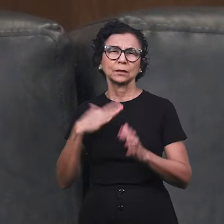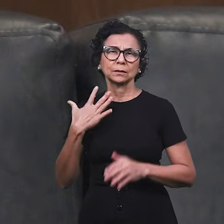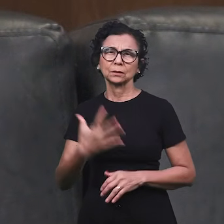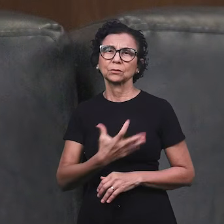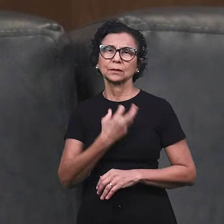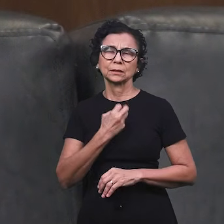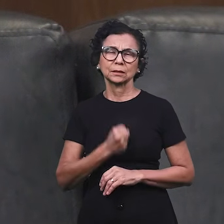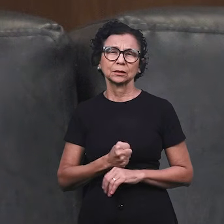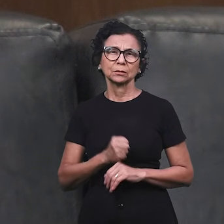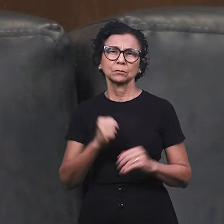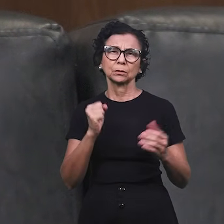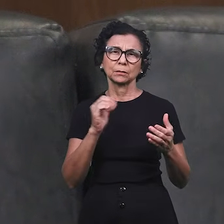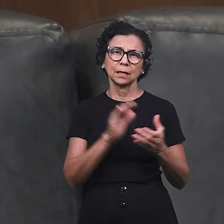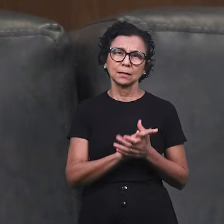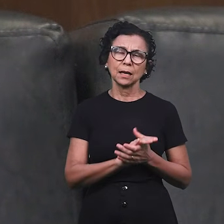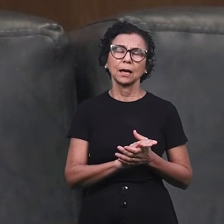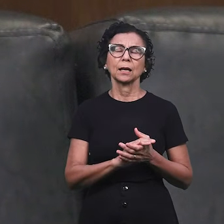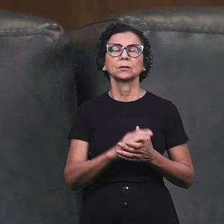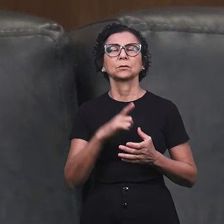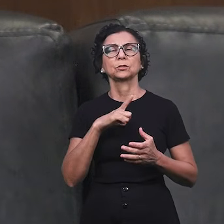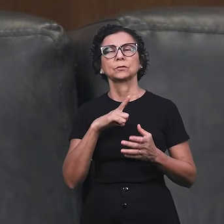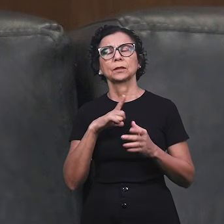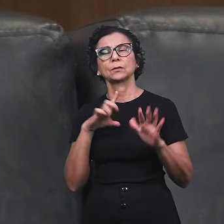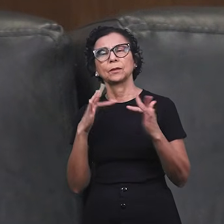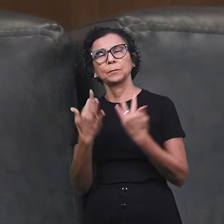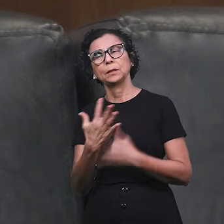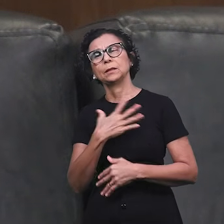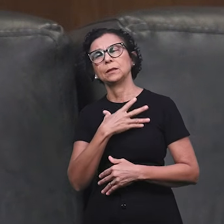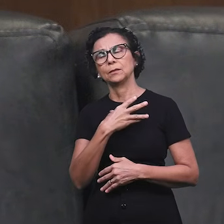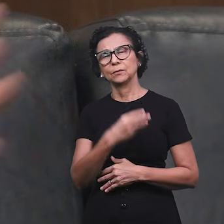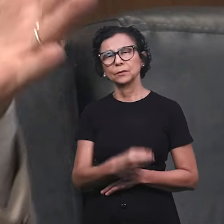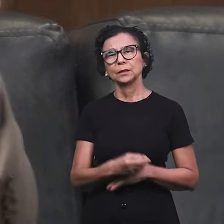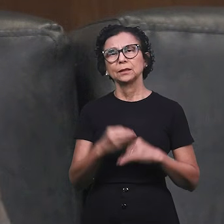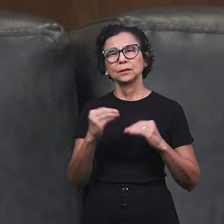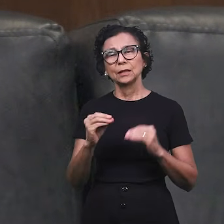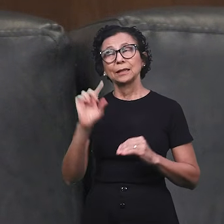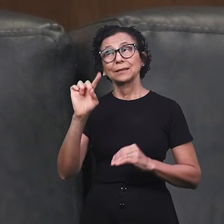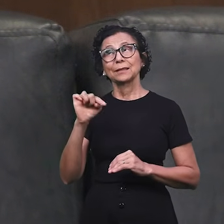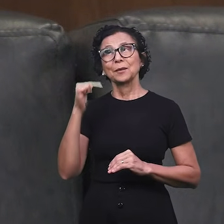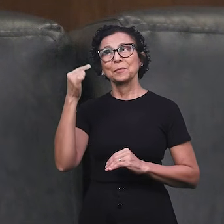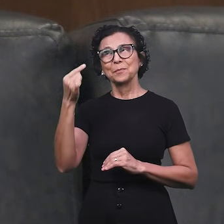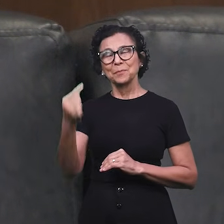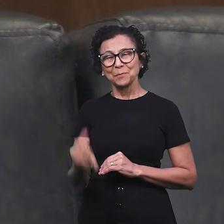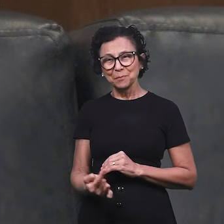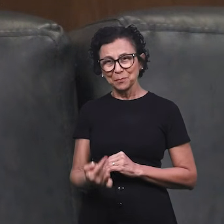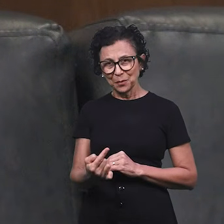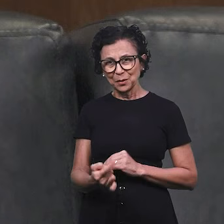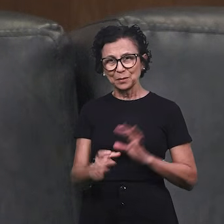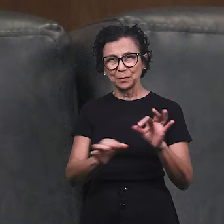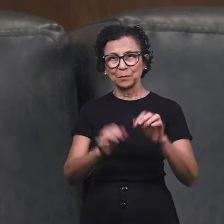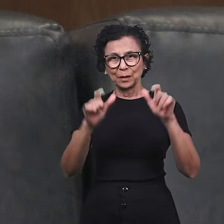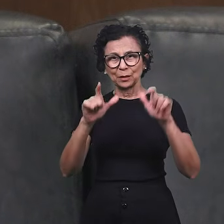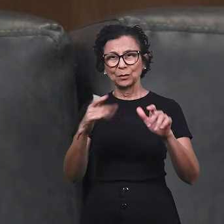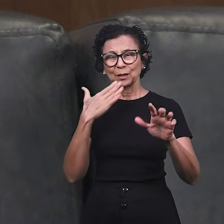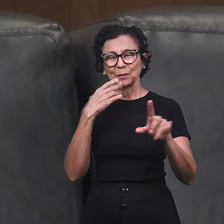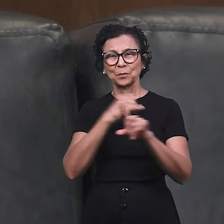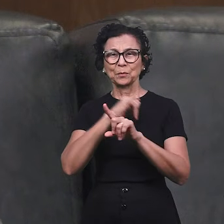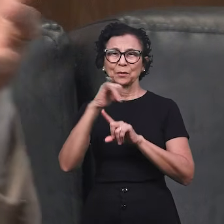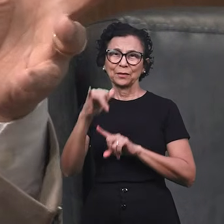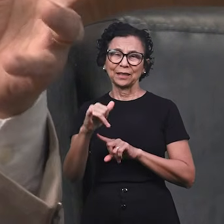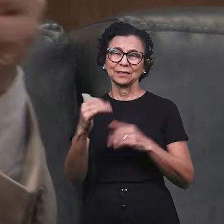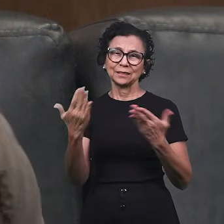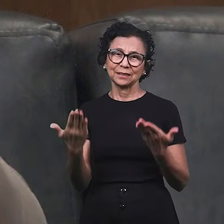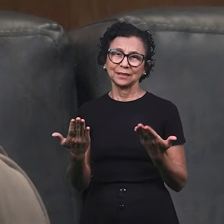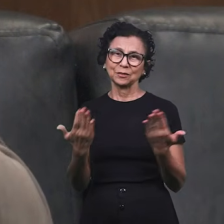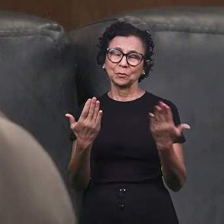pode ser esse lugar de comunhão com Deus. Mas ela fez esse lugar e o profeta foi para lá. Que o profeta vivia nas